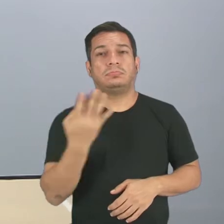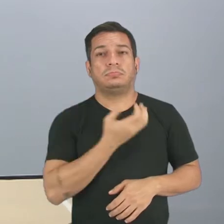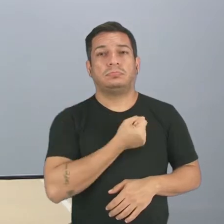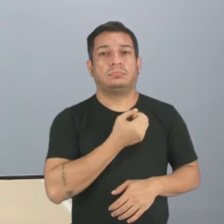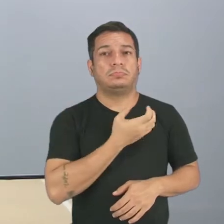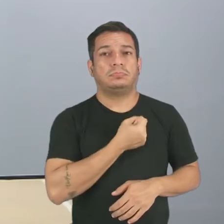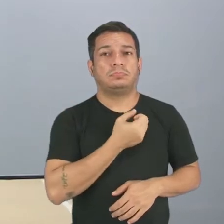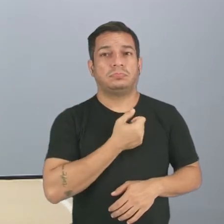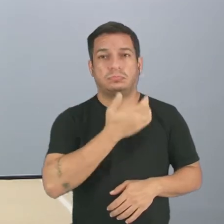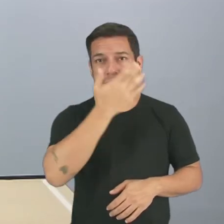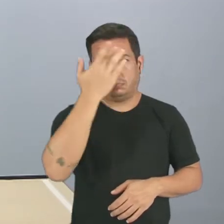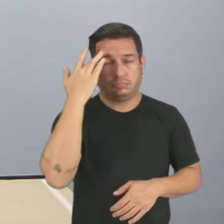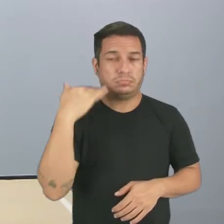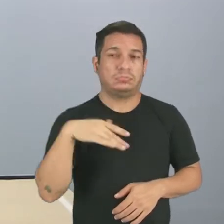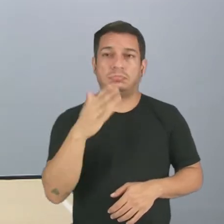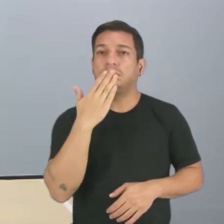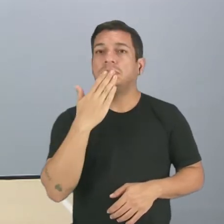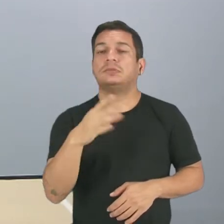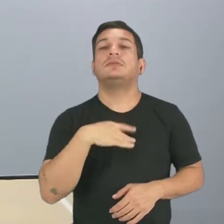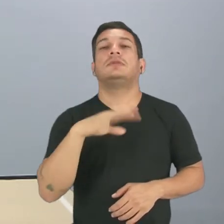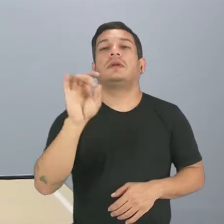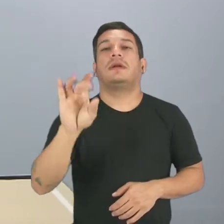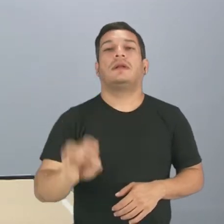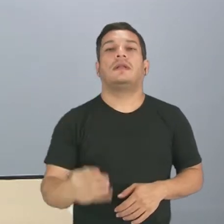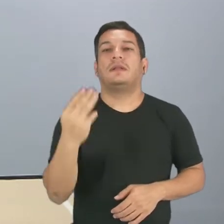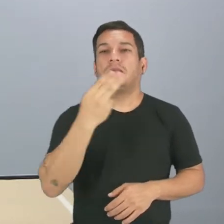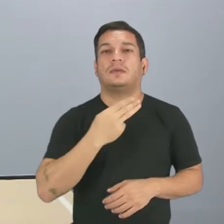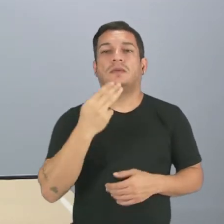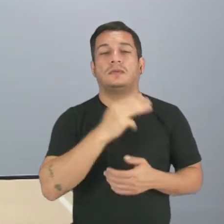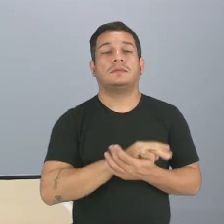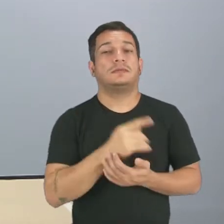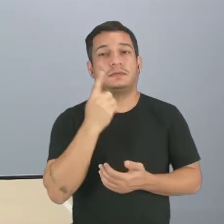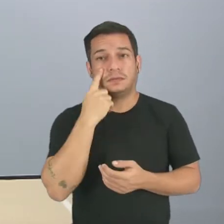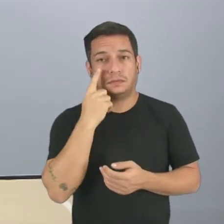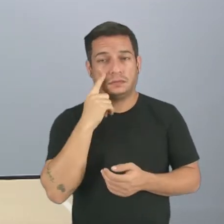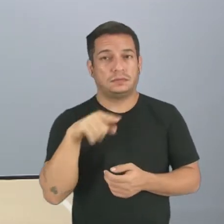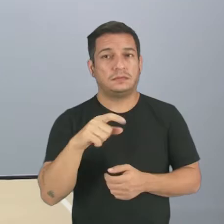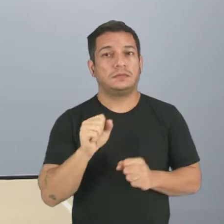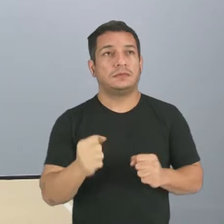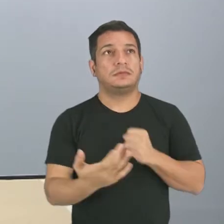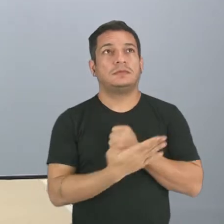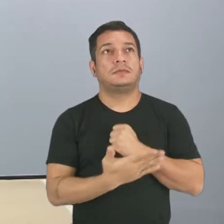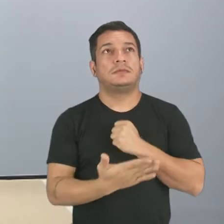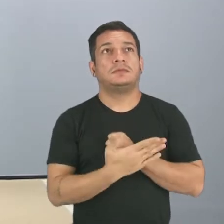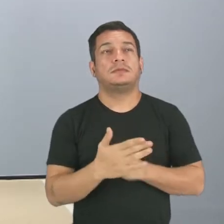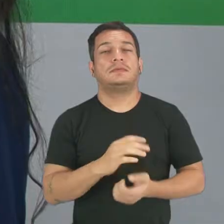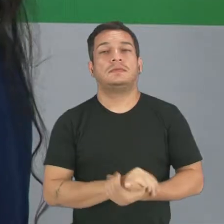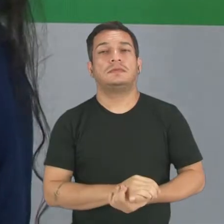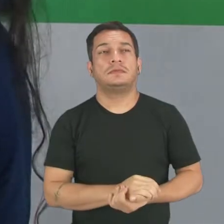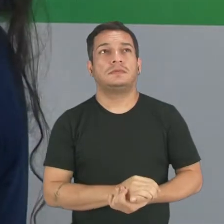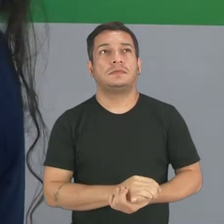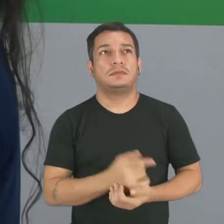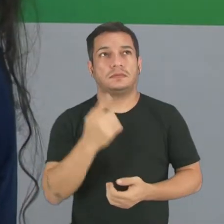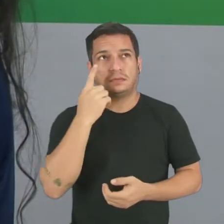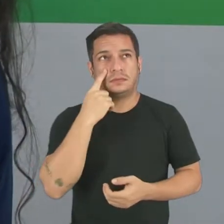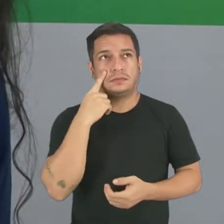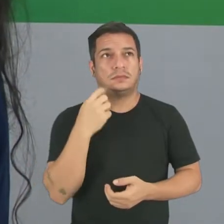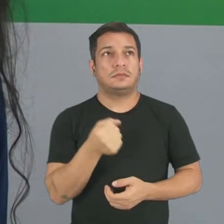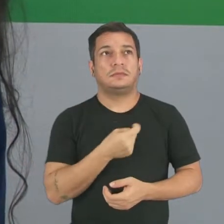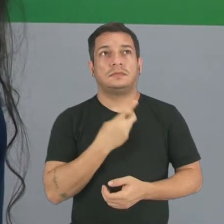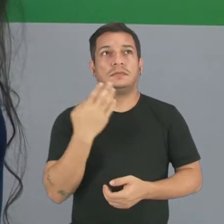número de pessoas que preferiram cada um dos doces. Vamos lá? Você pode me ajudar? Vamos contar